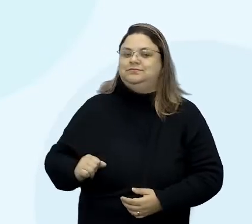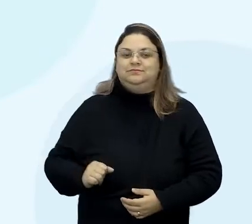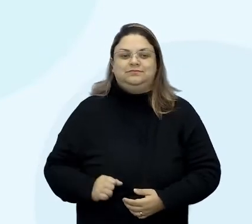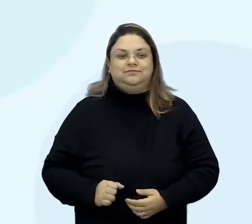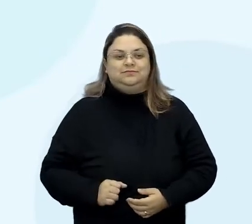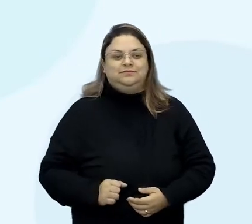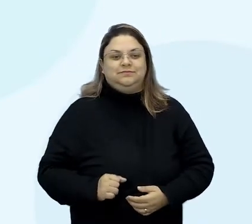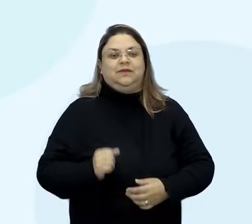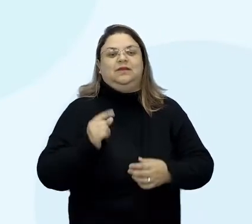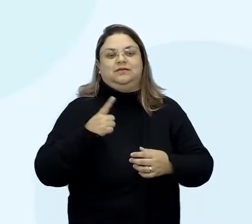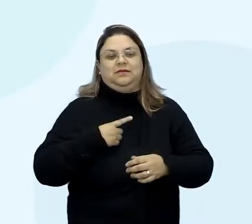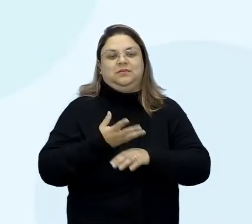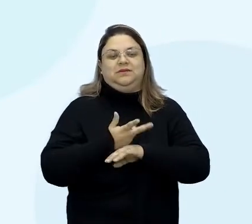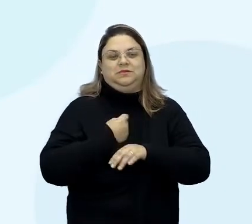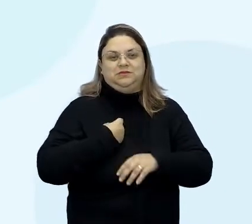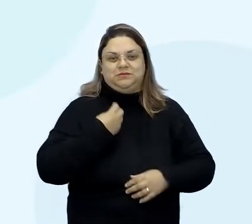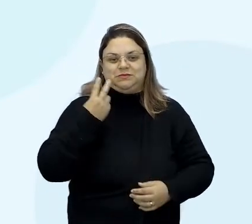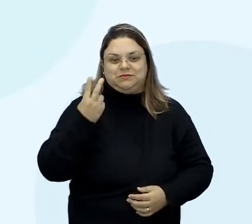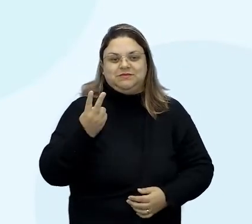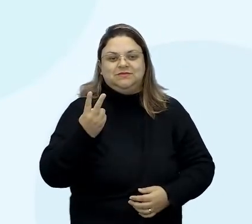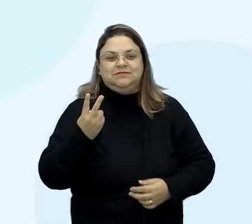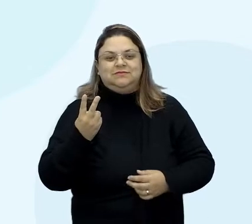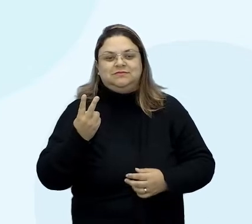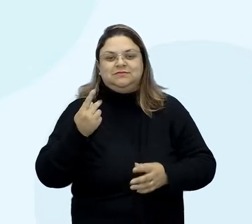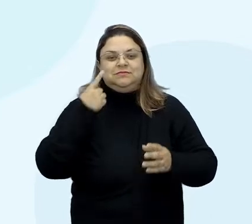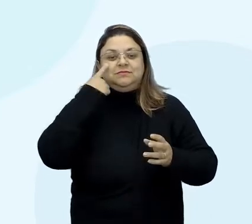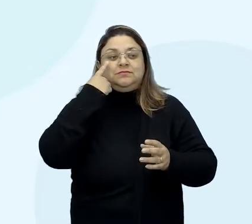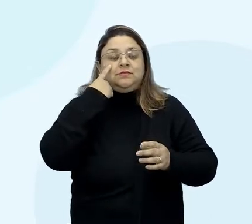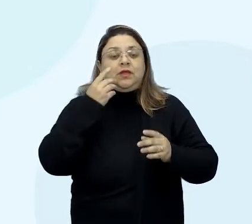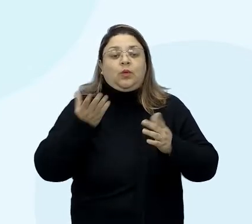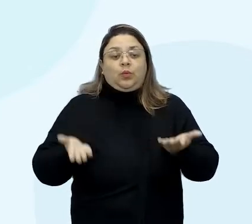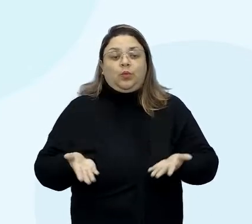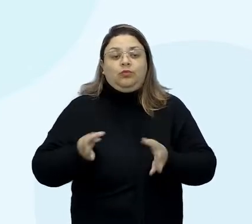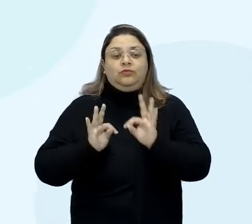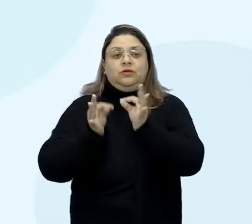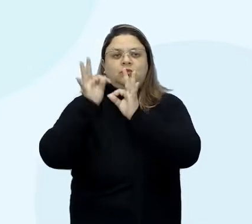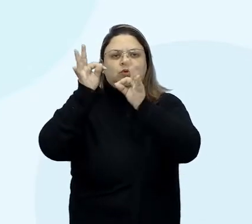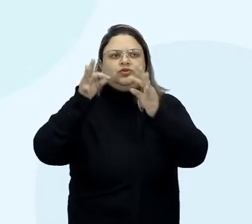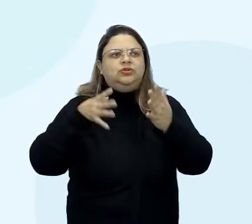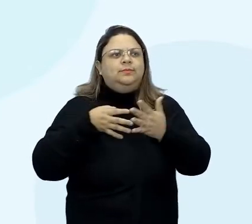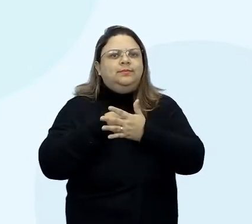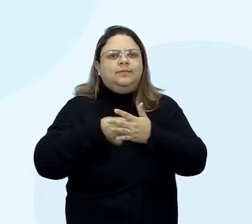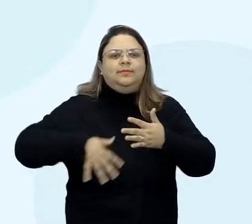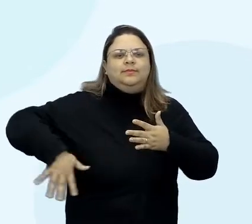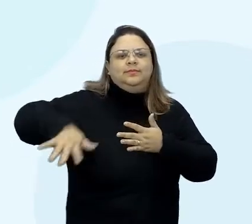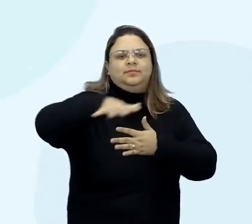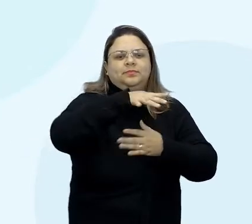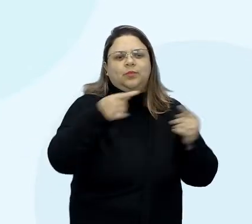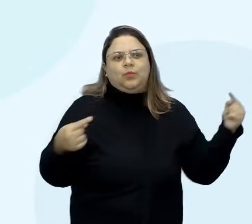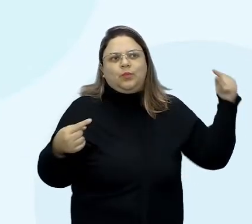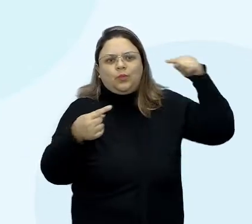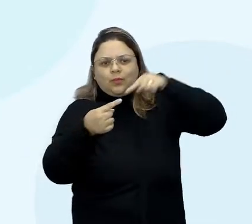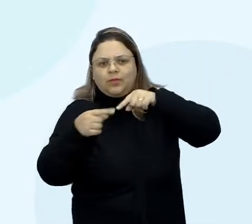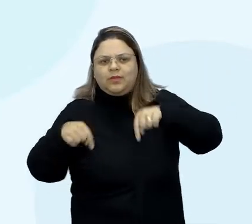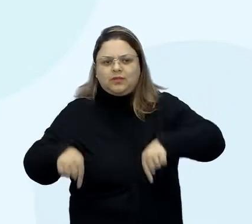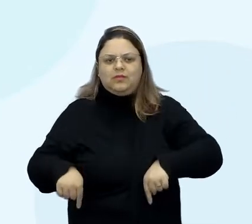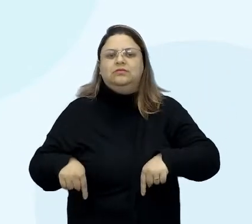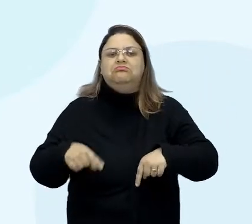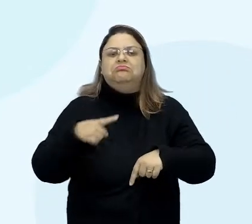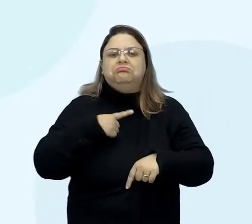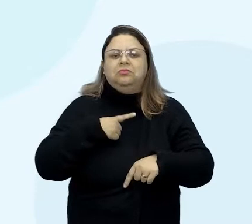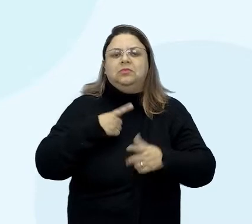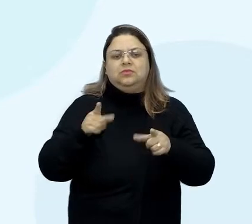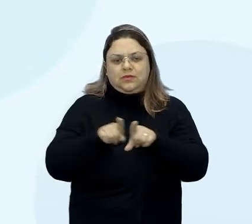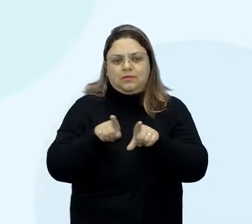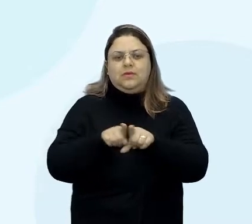aí, habilidade 2. Avaliar o impacto das tecnologias digitais da informação e comunicação na formação